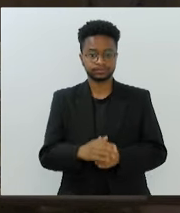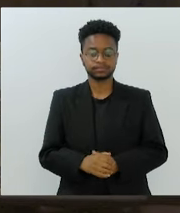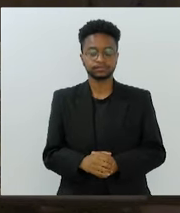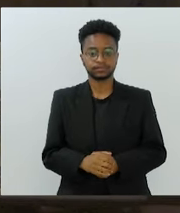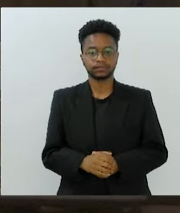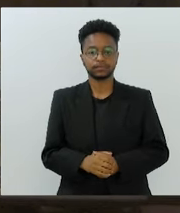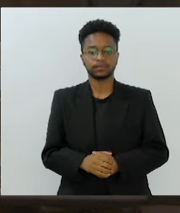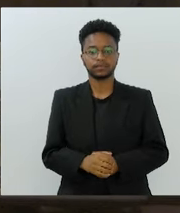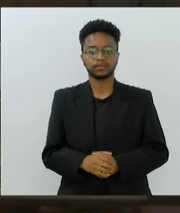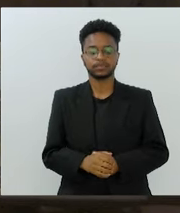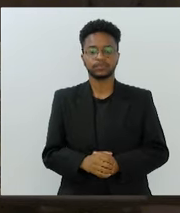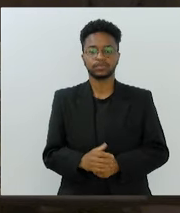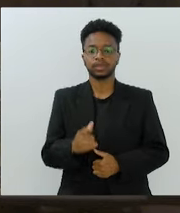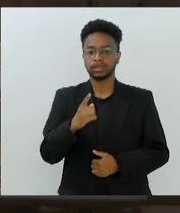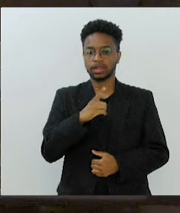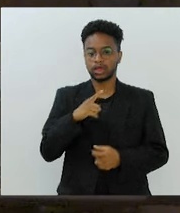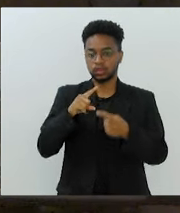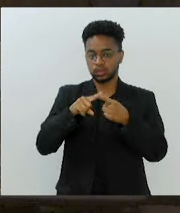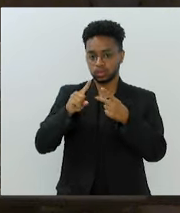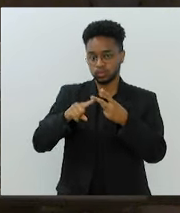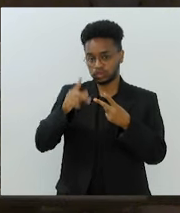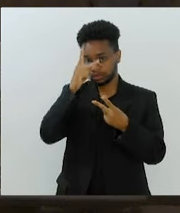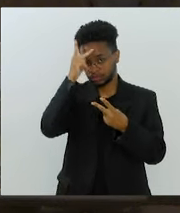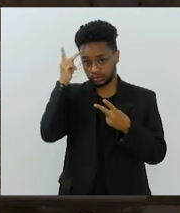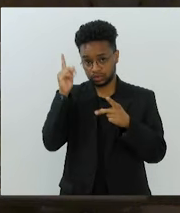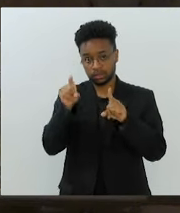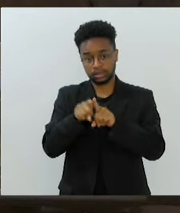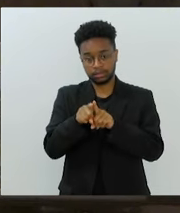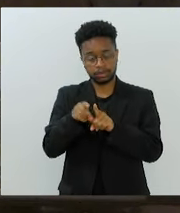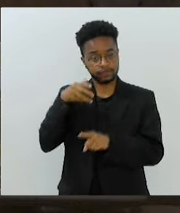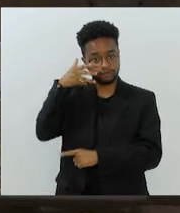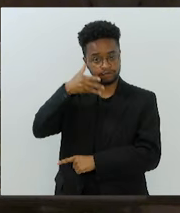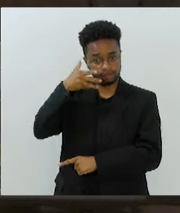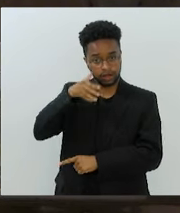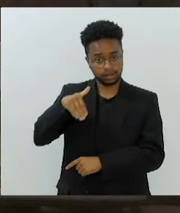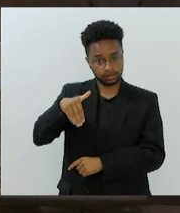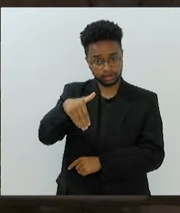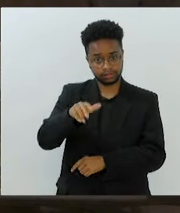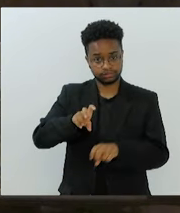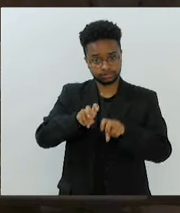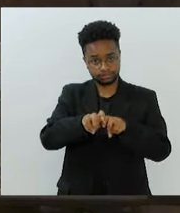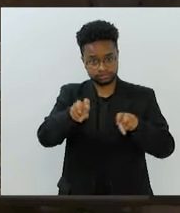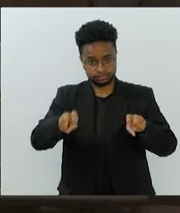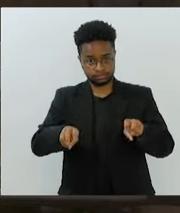mais duas pessoas que vão falar aqui da tribuna.